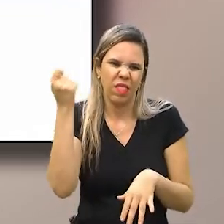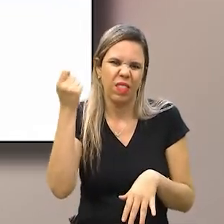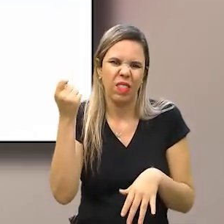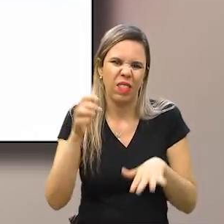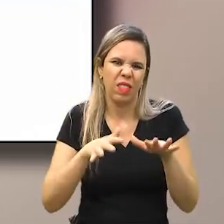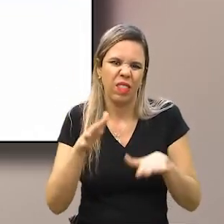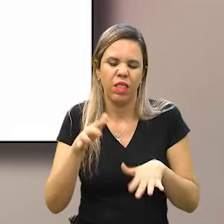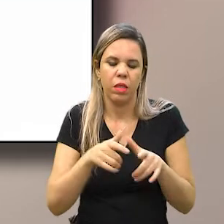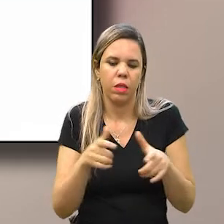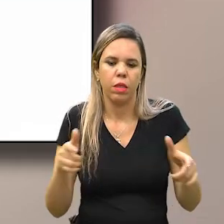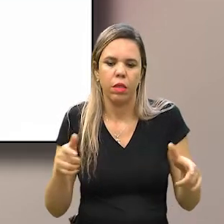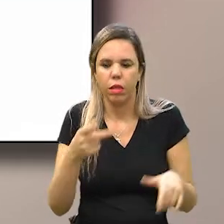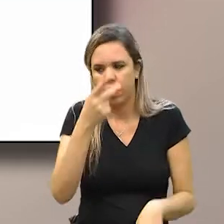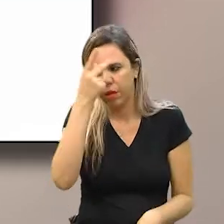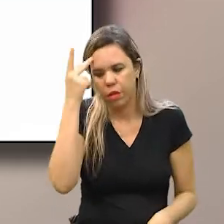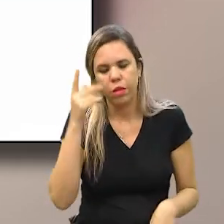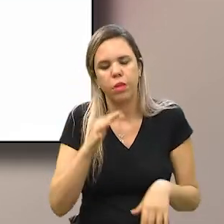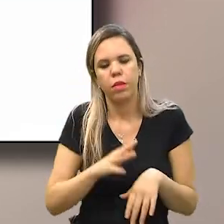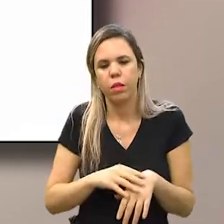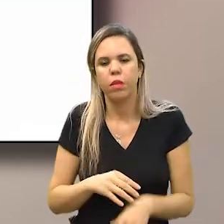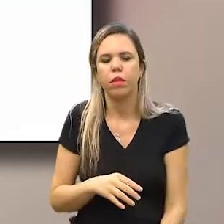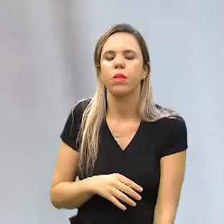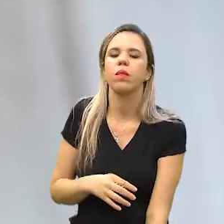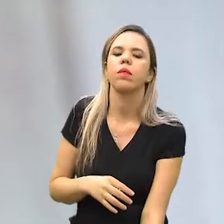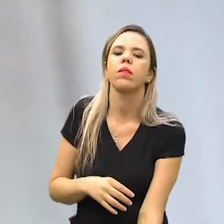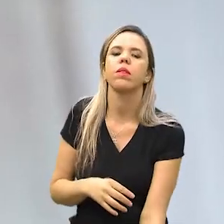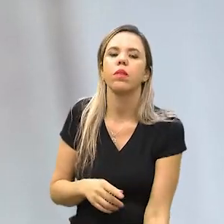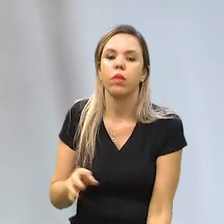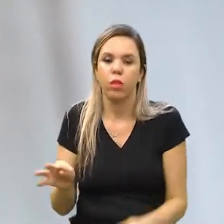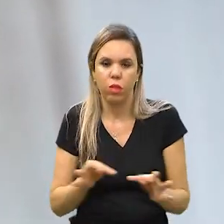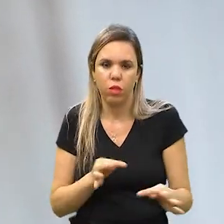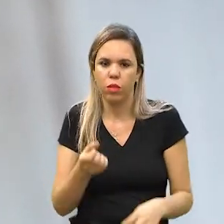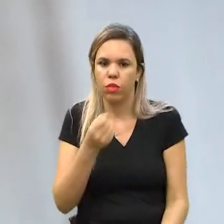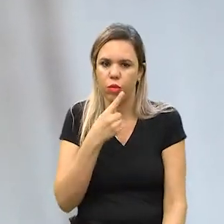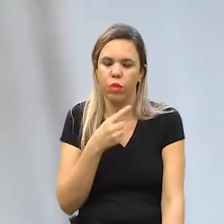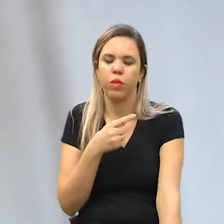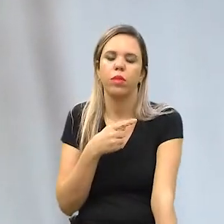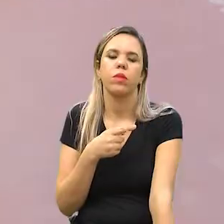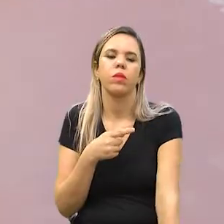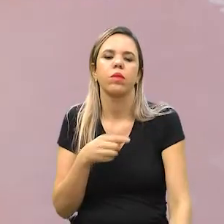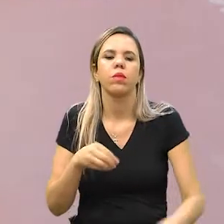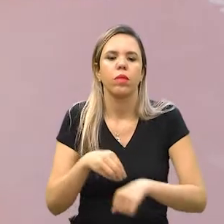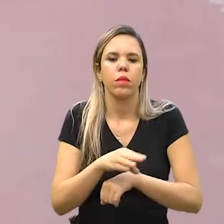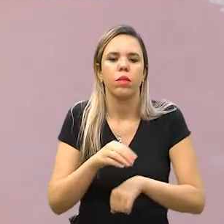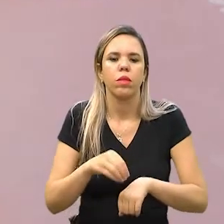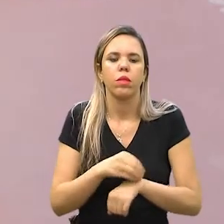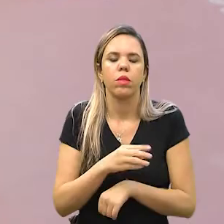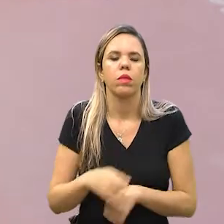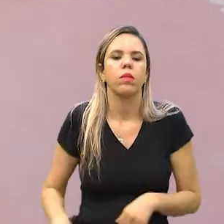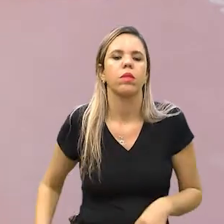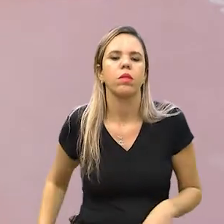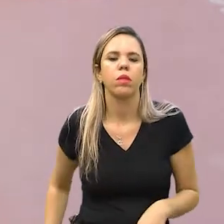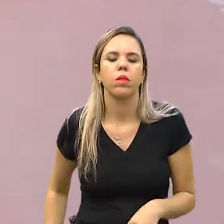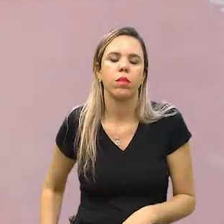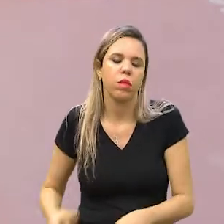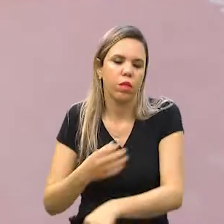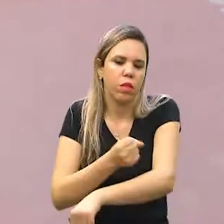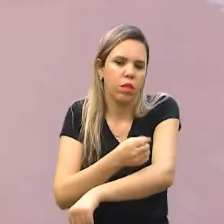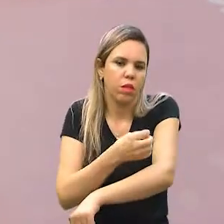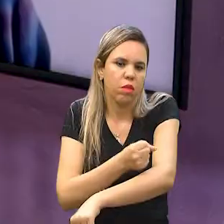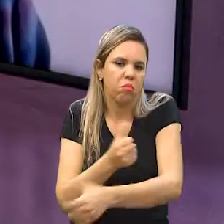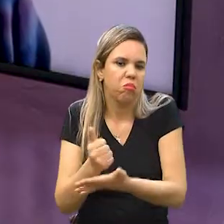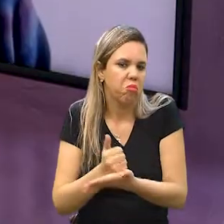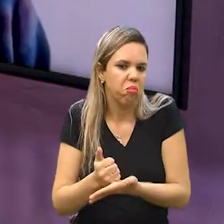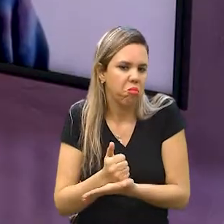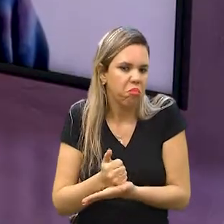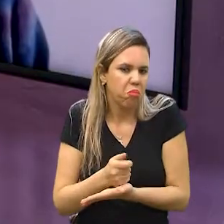muito graves. Na grande maioria dos casos, o tratamento é por via oral, são comprimidos. Para passar no local também passa pomada,